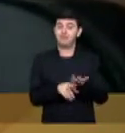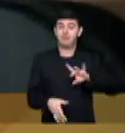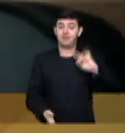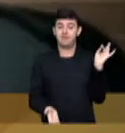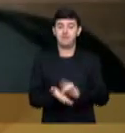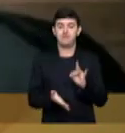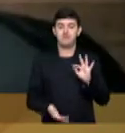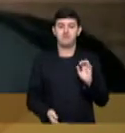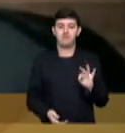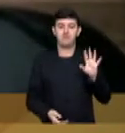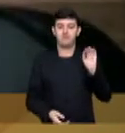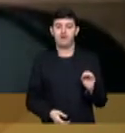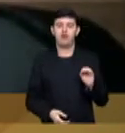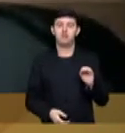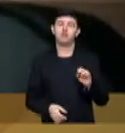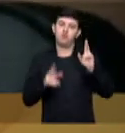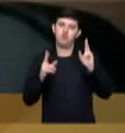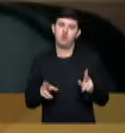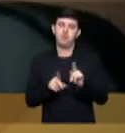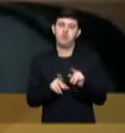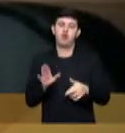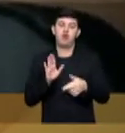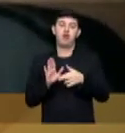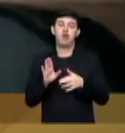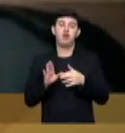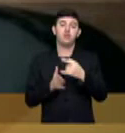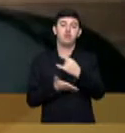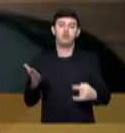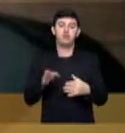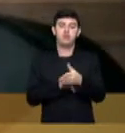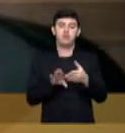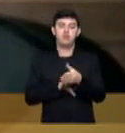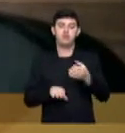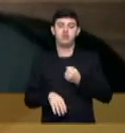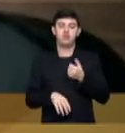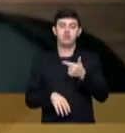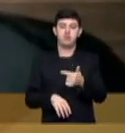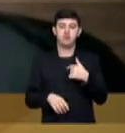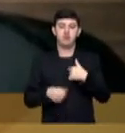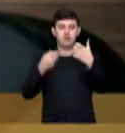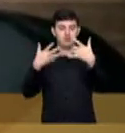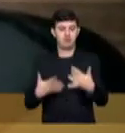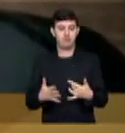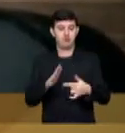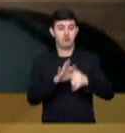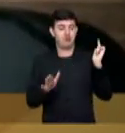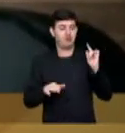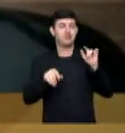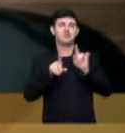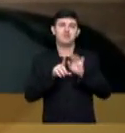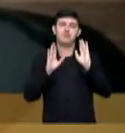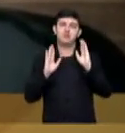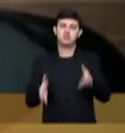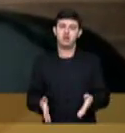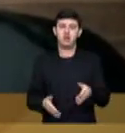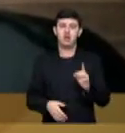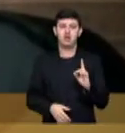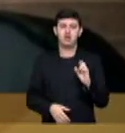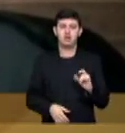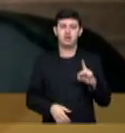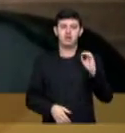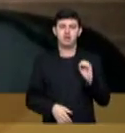fato, como prevê a recomendação número 2, antes por mim mencionada, dado que a eficiência